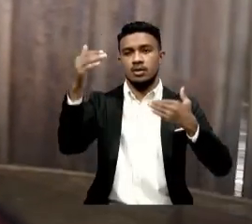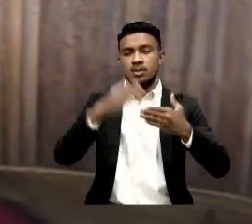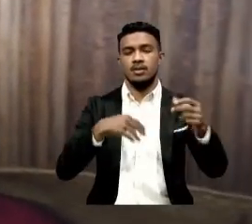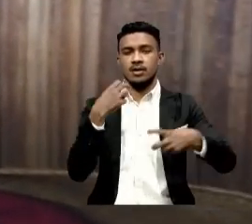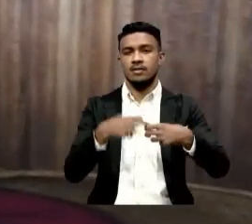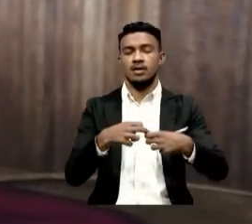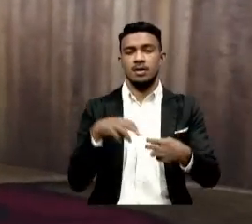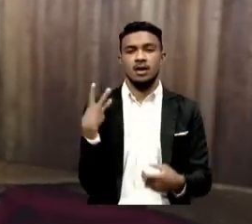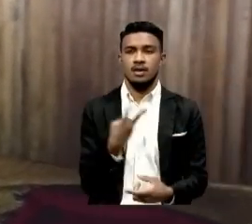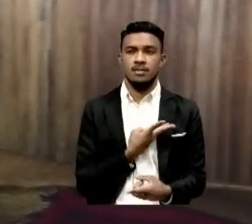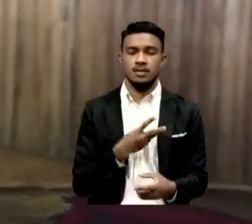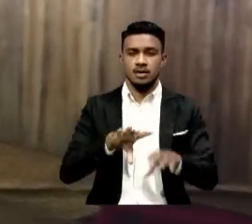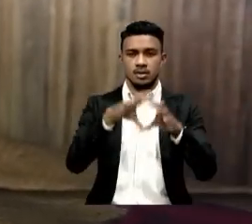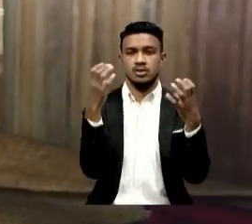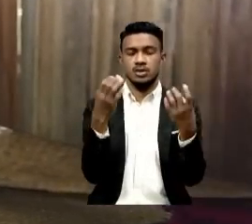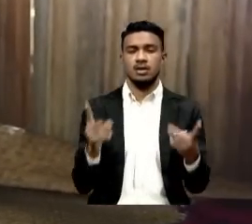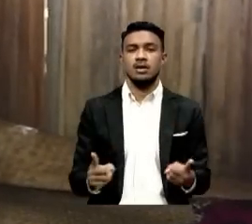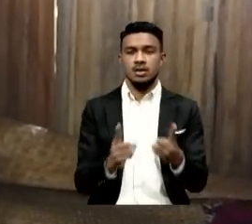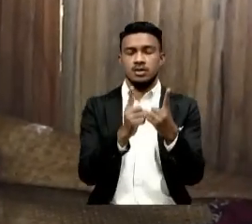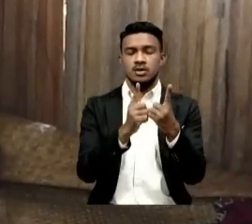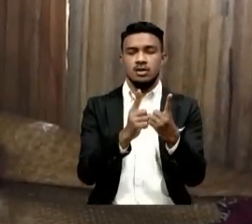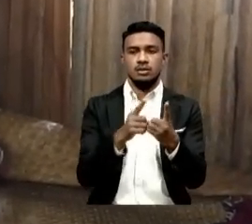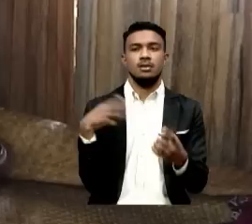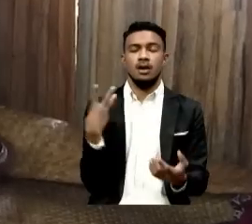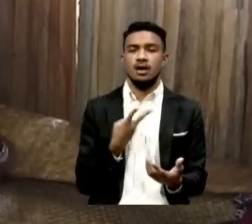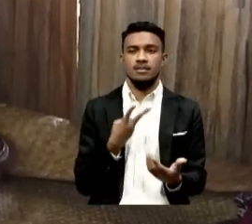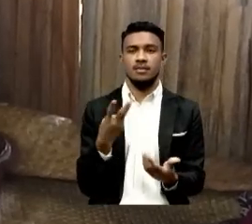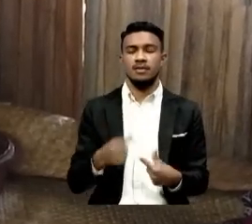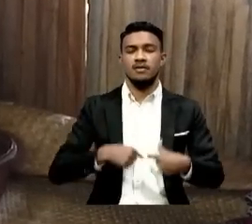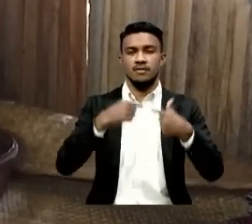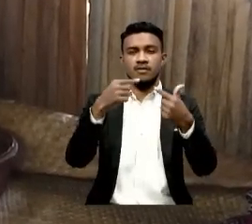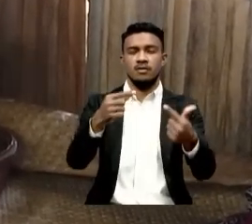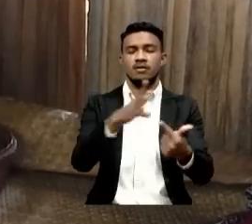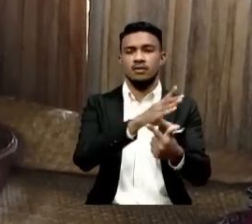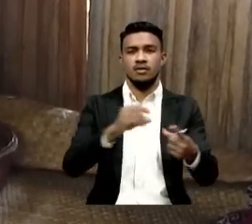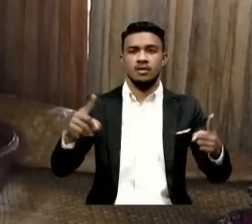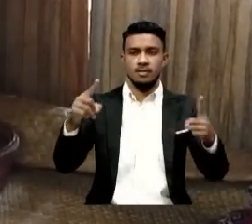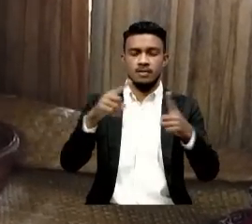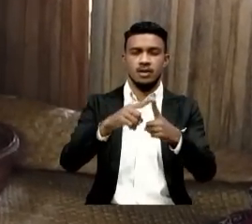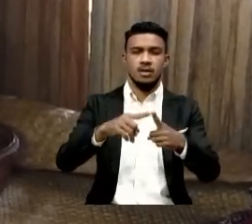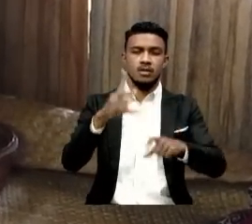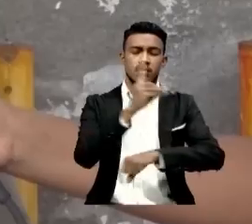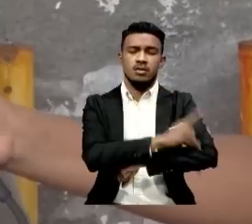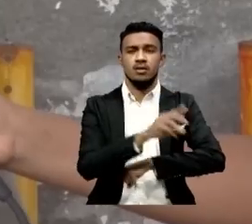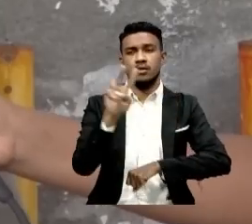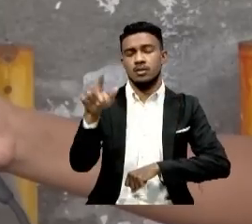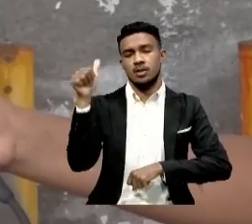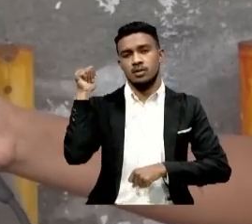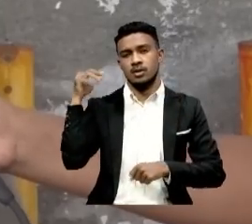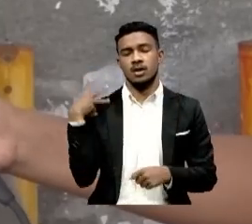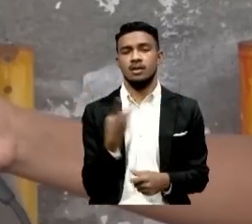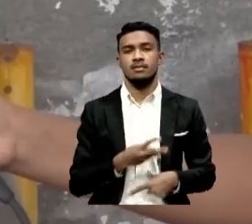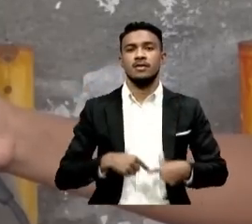kami Conselho Nacional. Estranho ser, né? A mim levanta uma, liu se a Assembleia Geral põe de dar um louro no Rua Pacot, que a mim levanta, e a minha